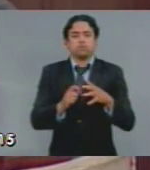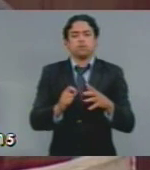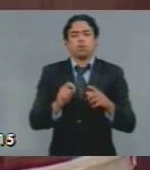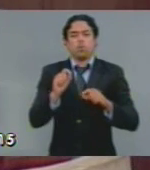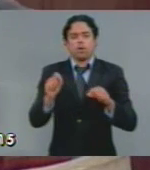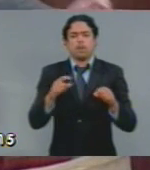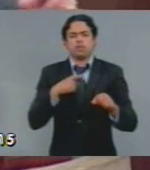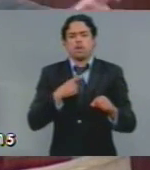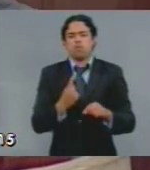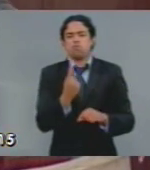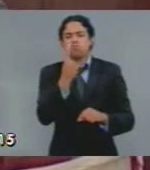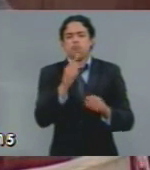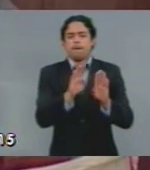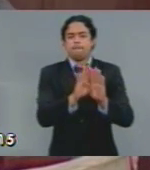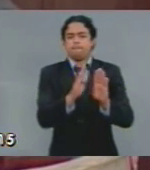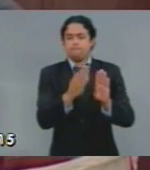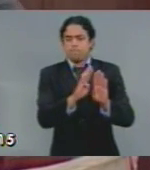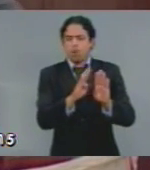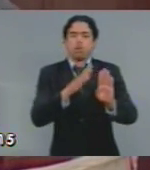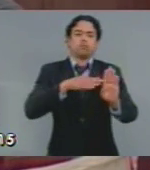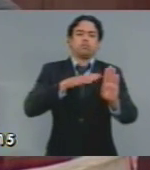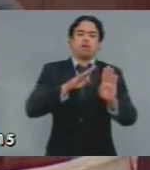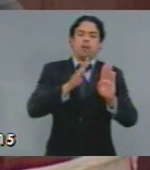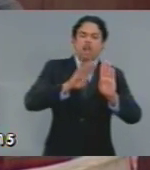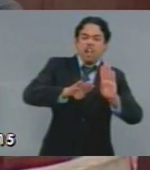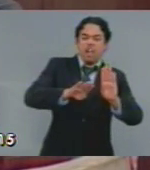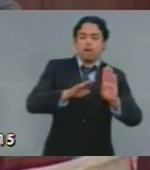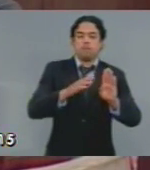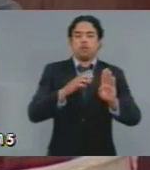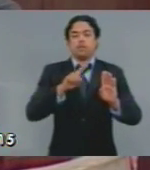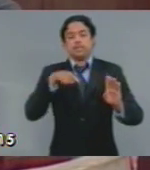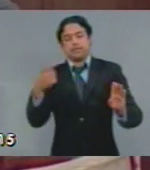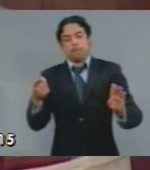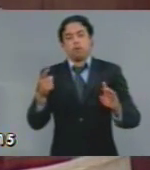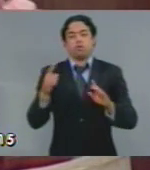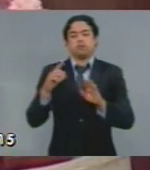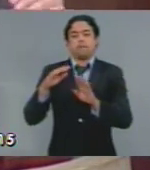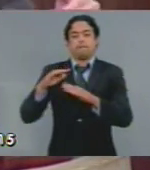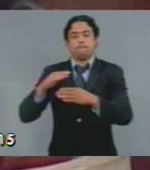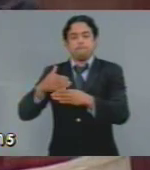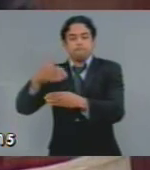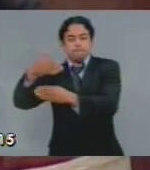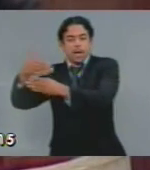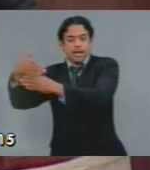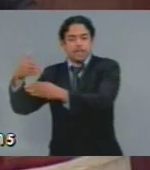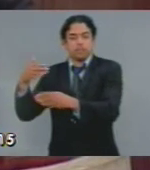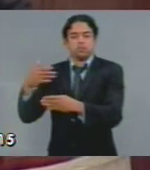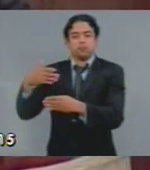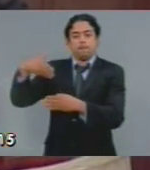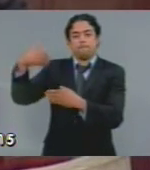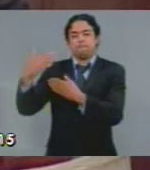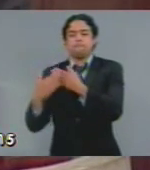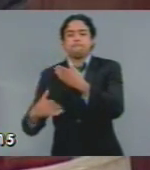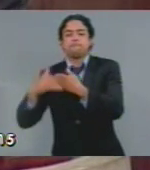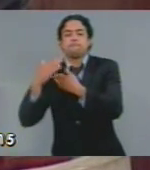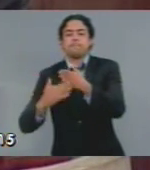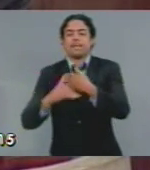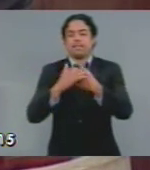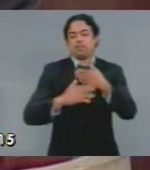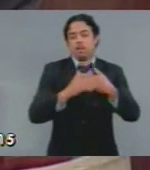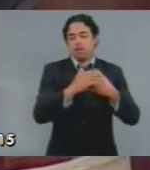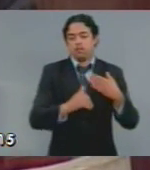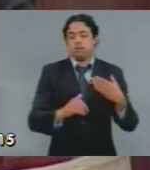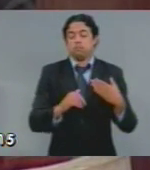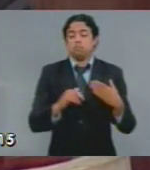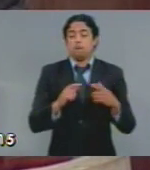porta, pintadas foram algumas paredes. Nada comparável ao desvio de milhões